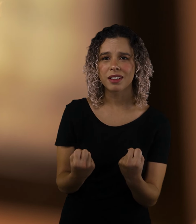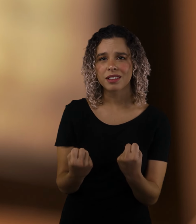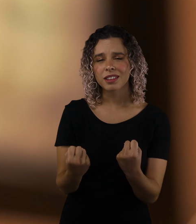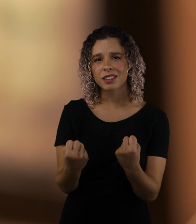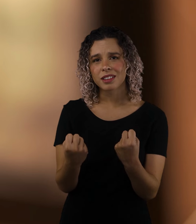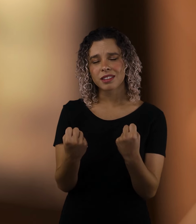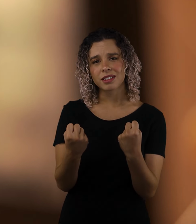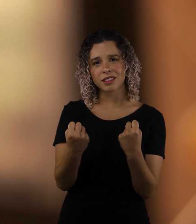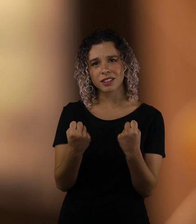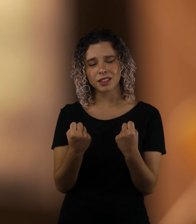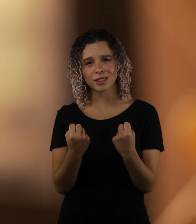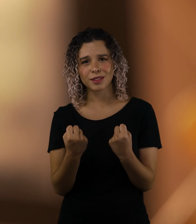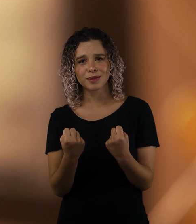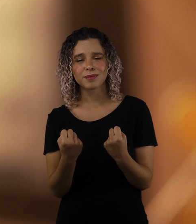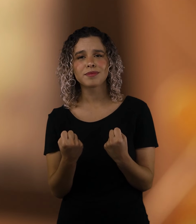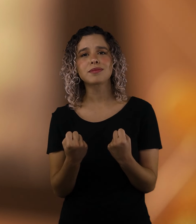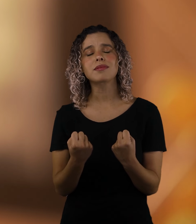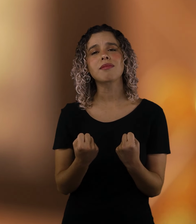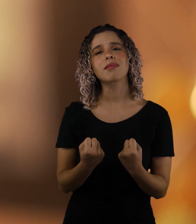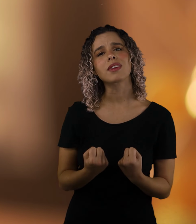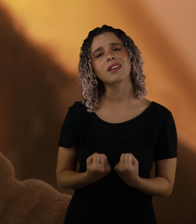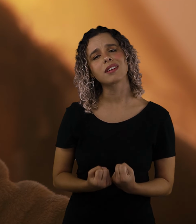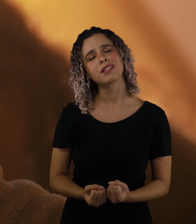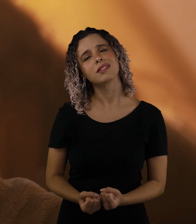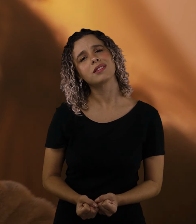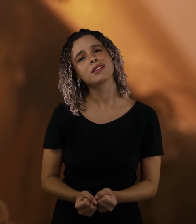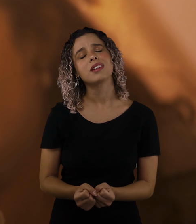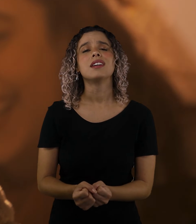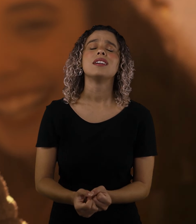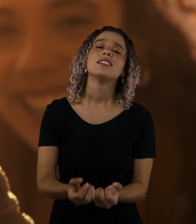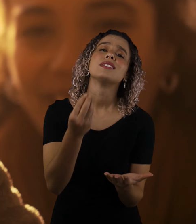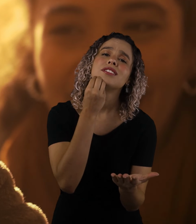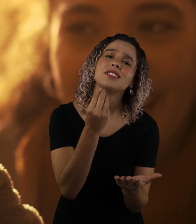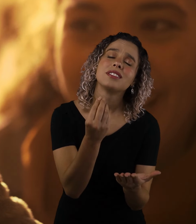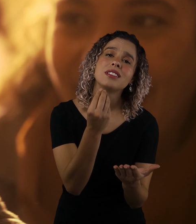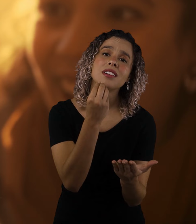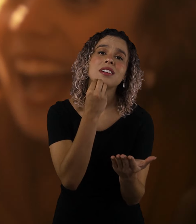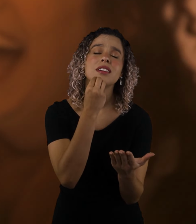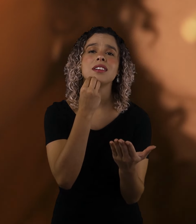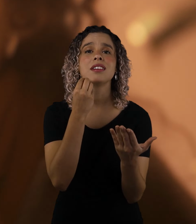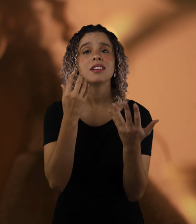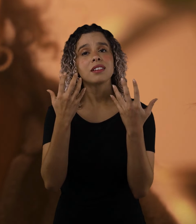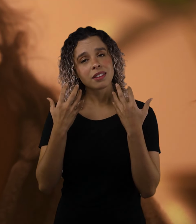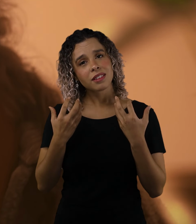Ana Paula tem longos cabelos cacheados. Ela olha cheia de amor pro pequeno Tim.